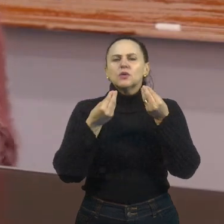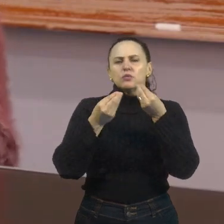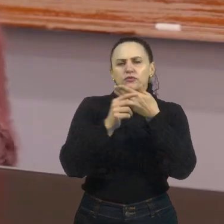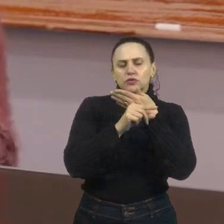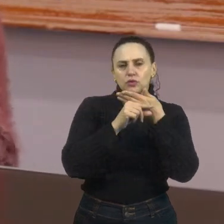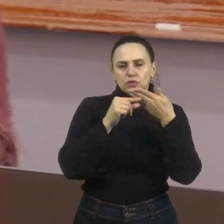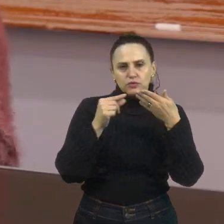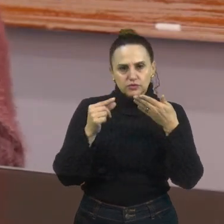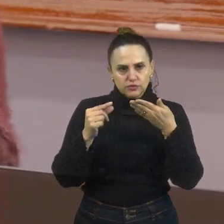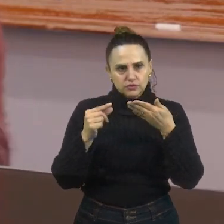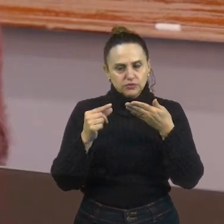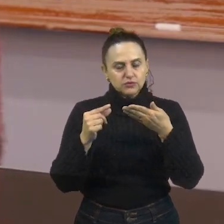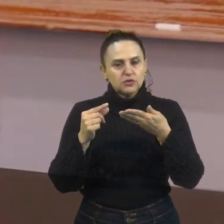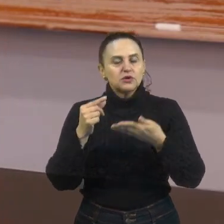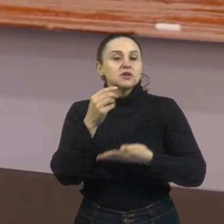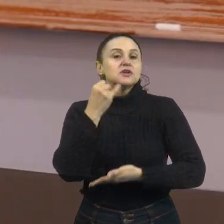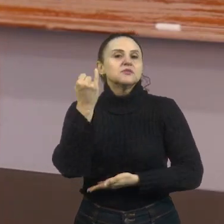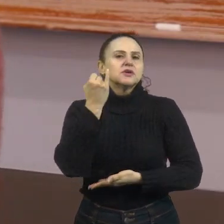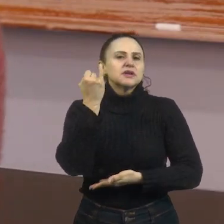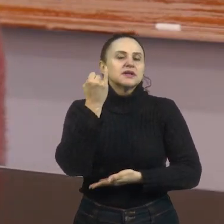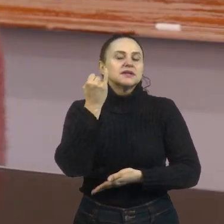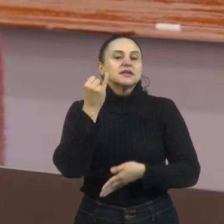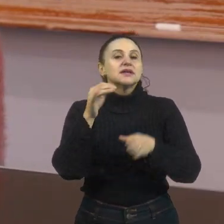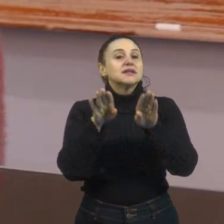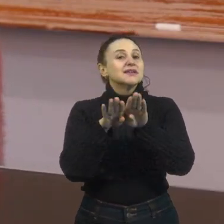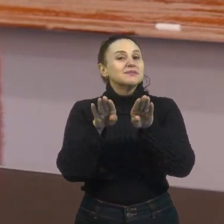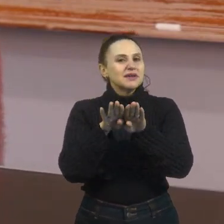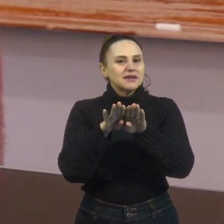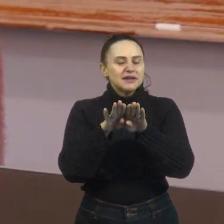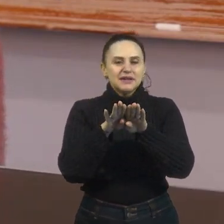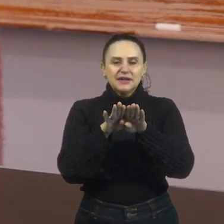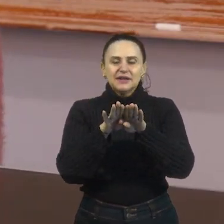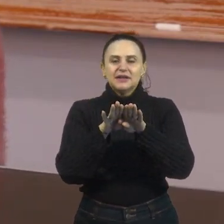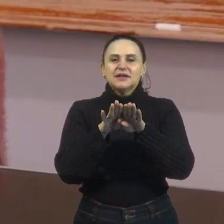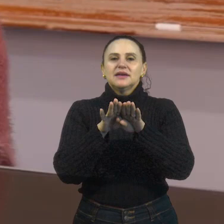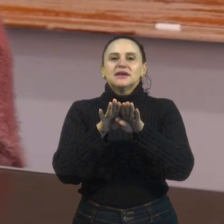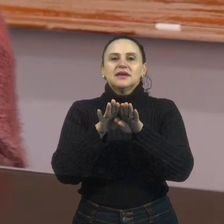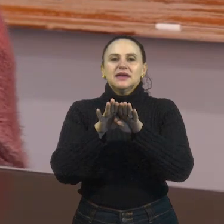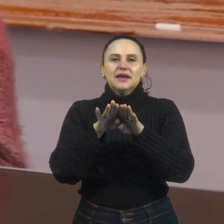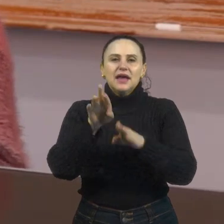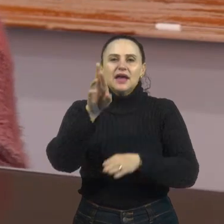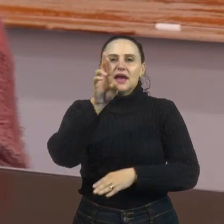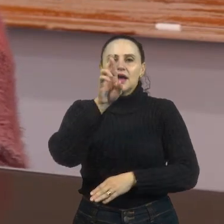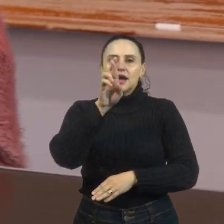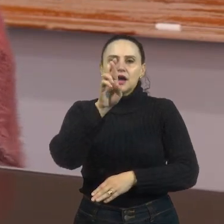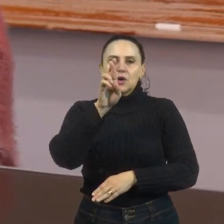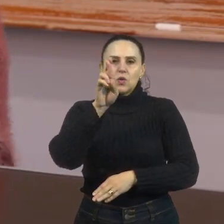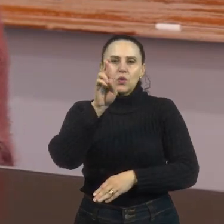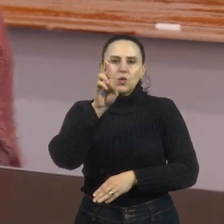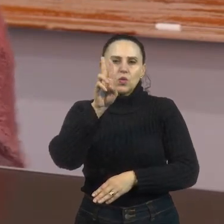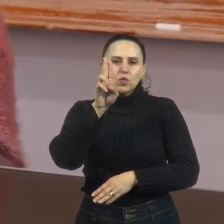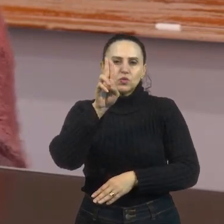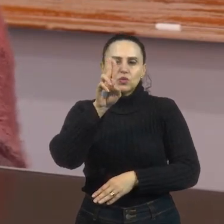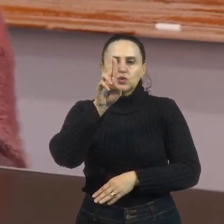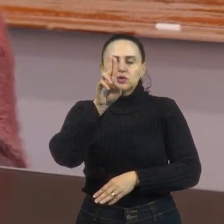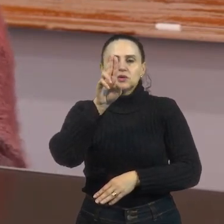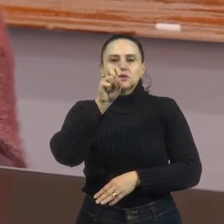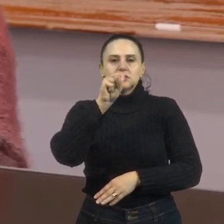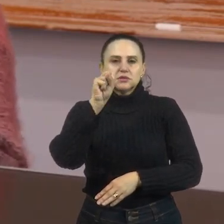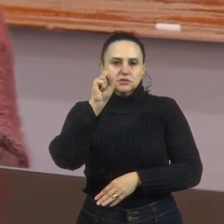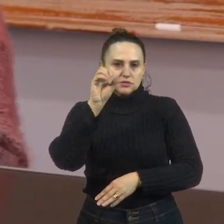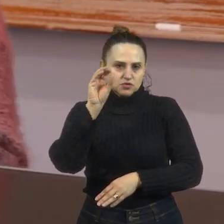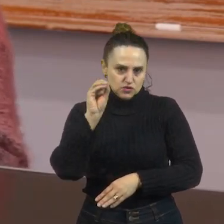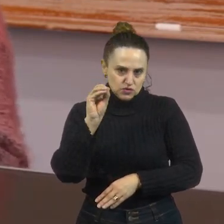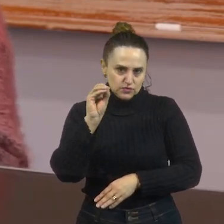época dele, e mais do que nunca ele é essencial para a nossa época também, né? Um autor muito contemporâneo, muito importante para